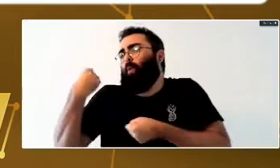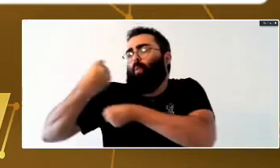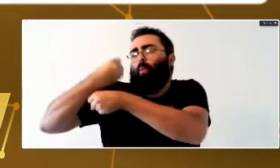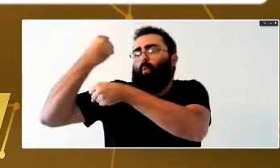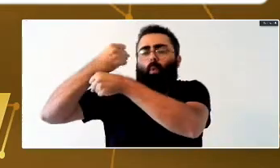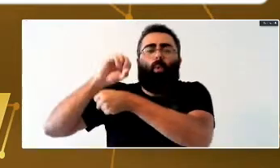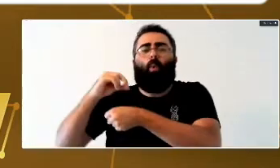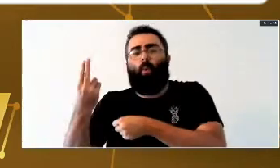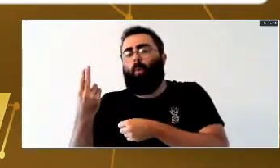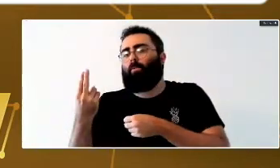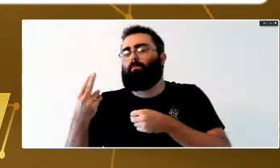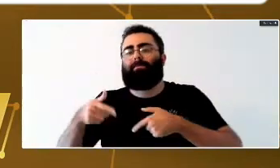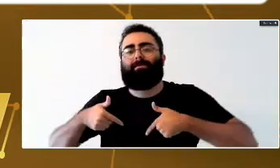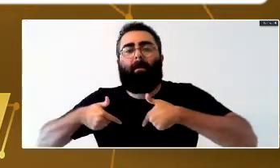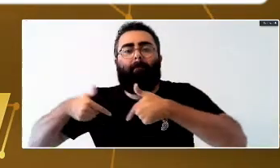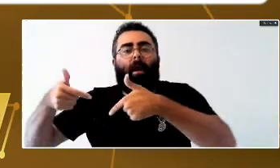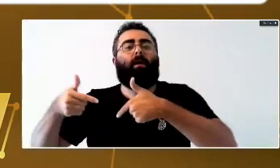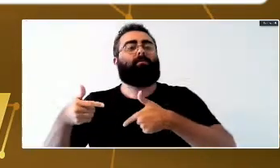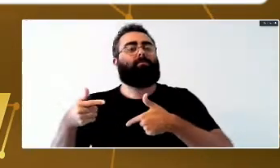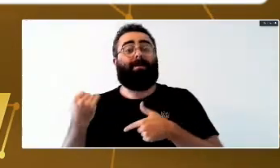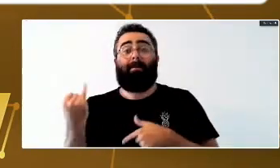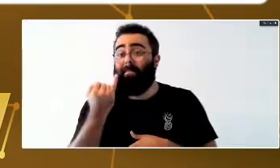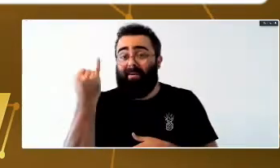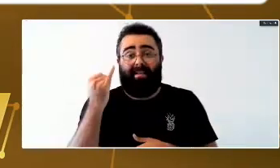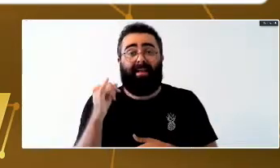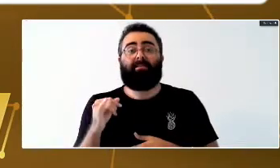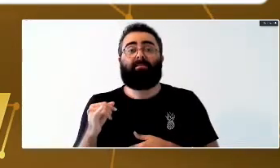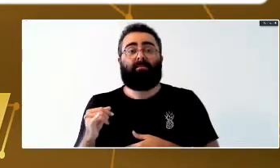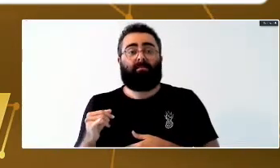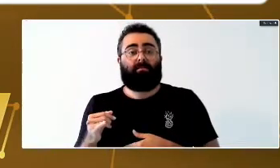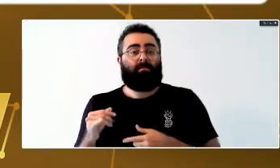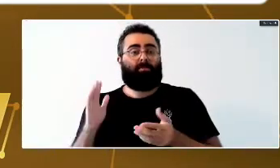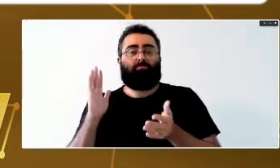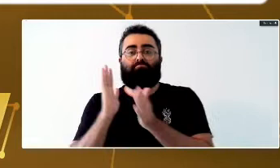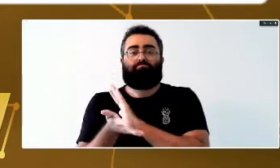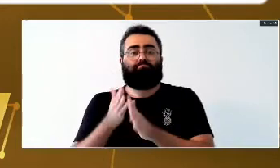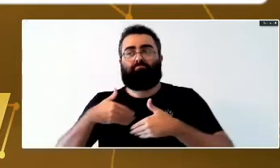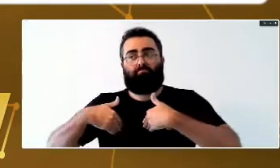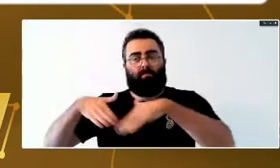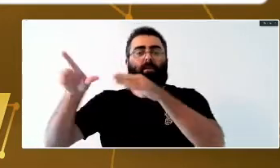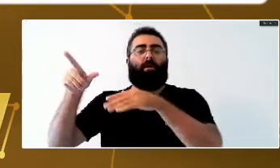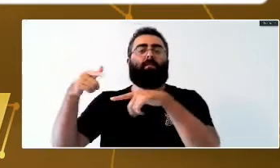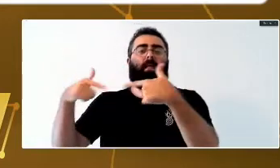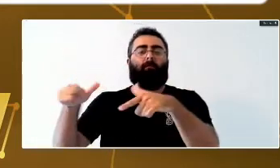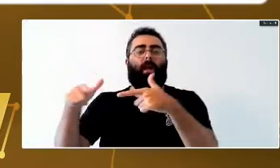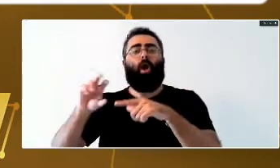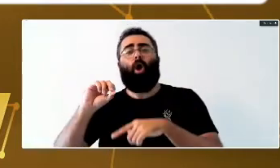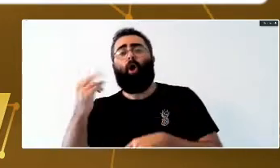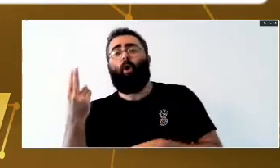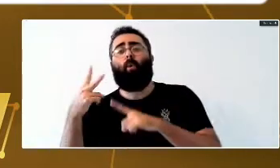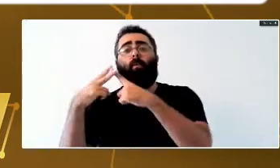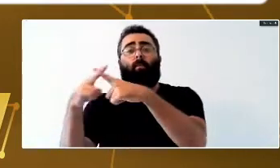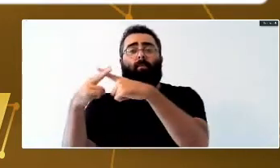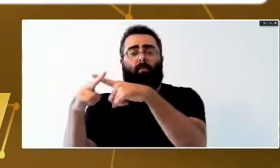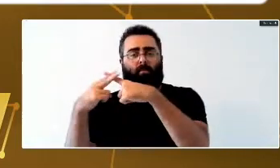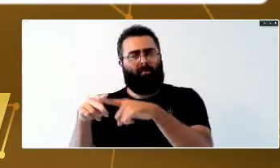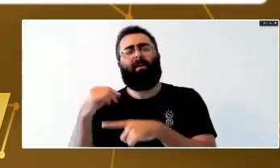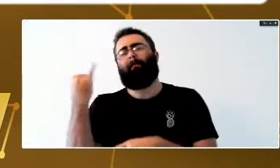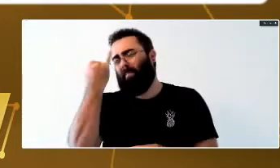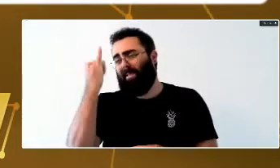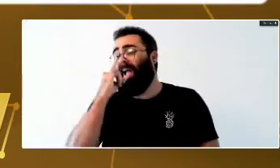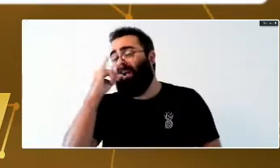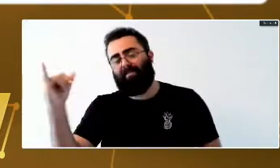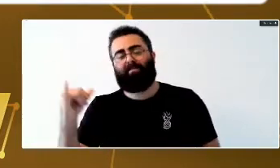gente entrega esses empreendimentos para operação e para manutenção. A primeira delas é